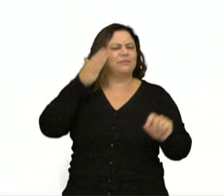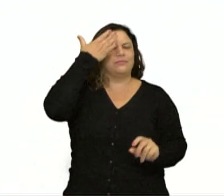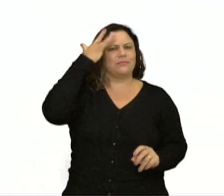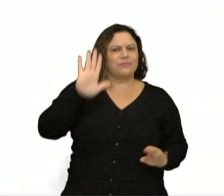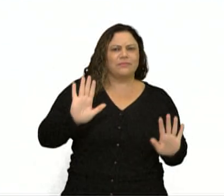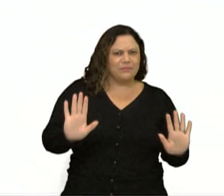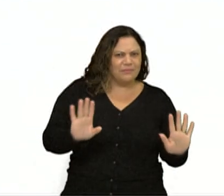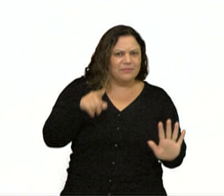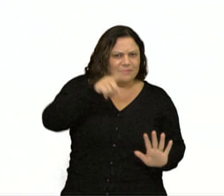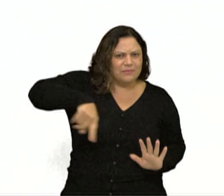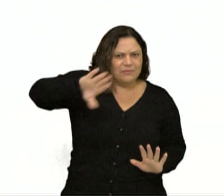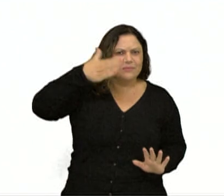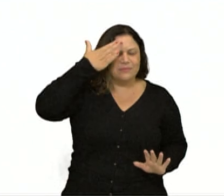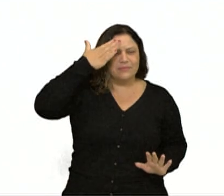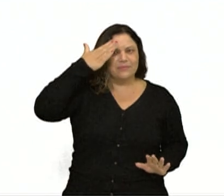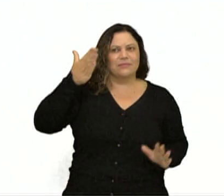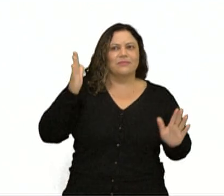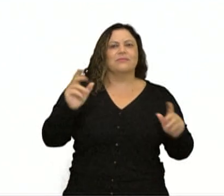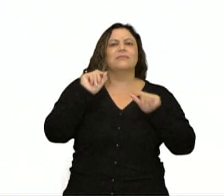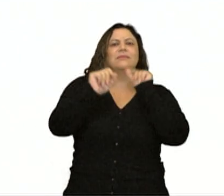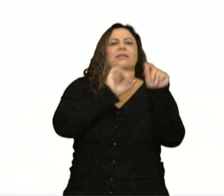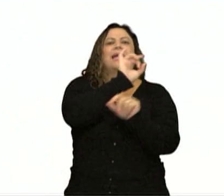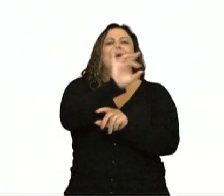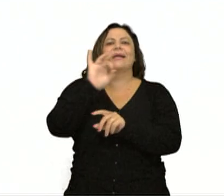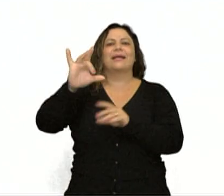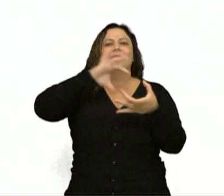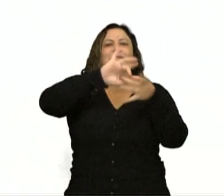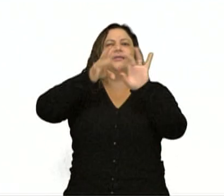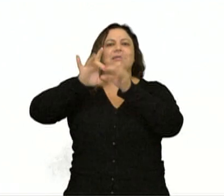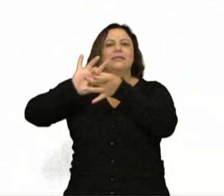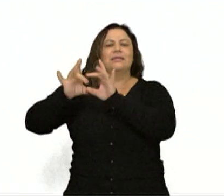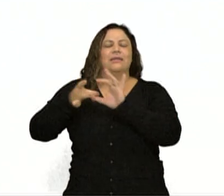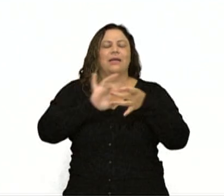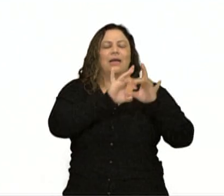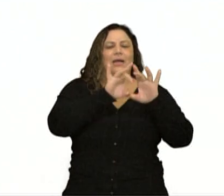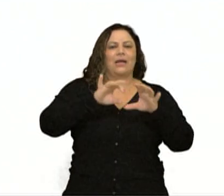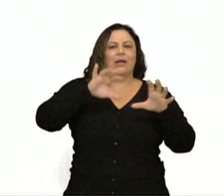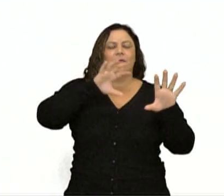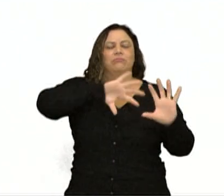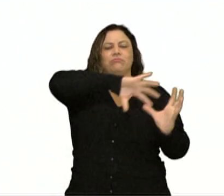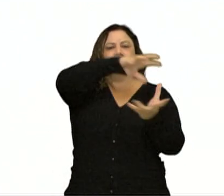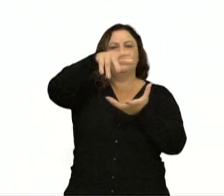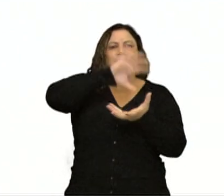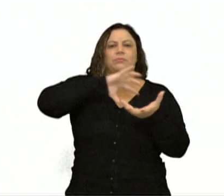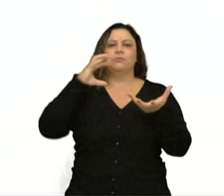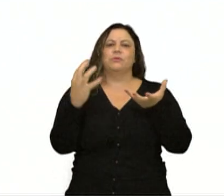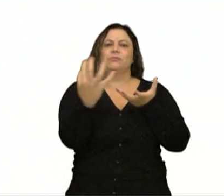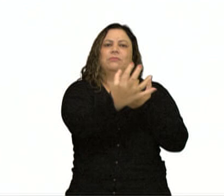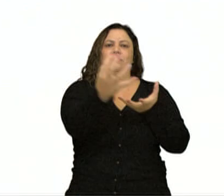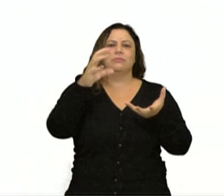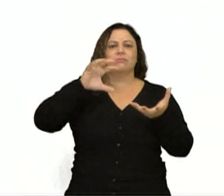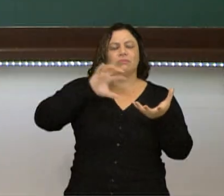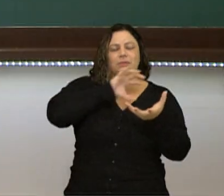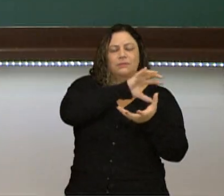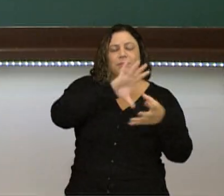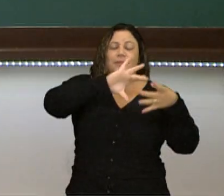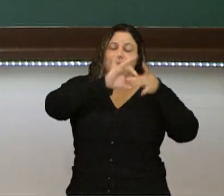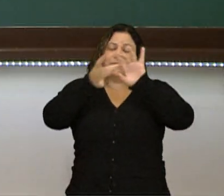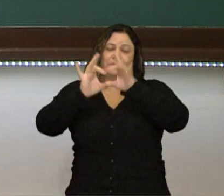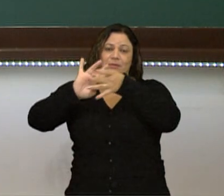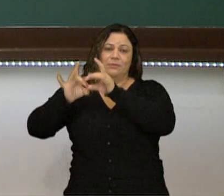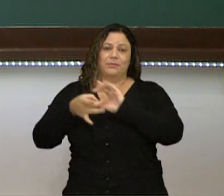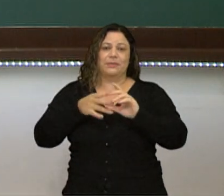hein? Cada arco representa um continente no mundo. Então, as Olimpíadas representam